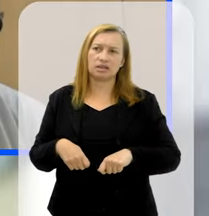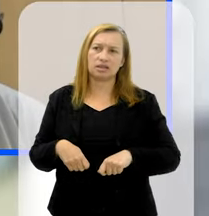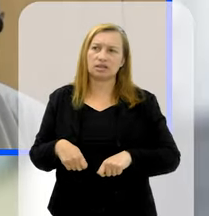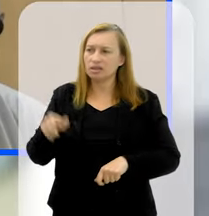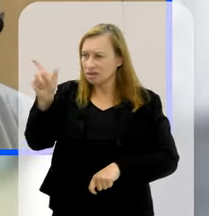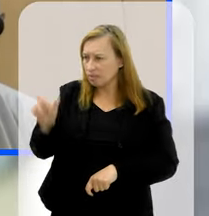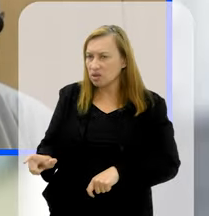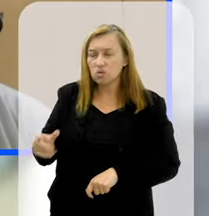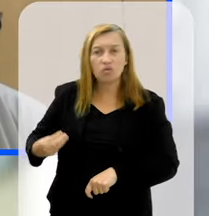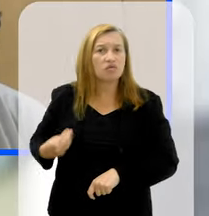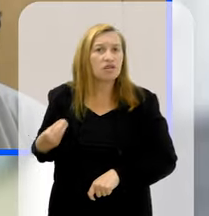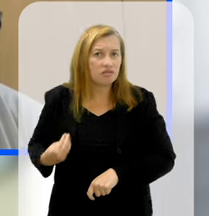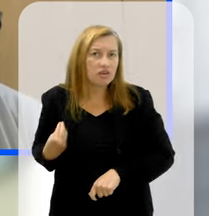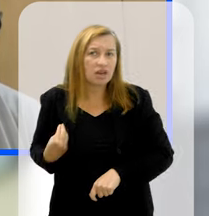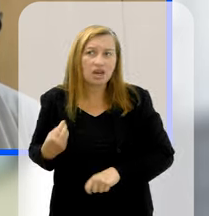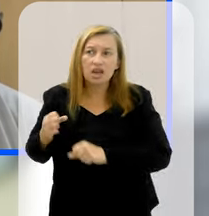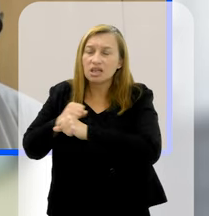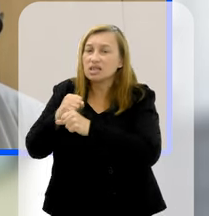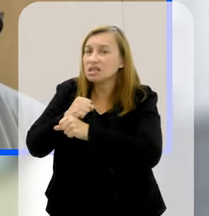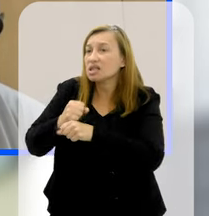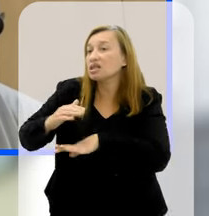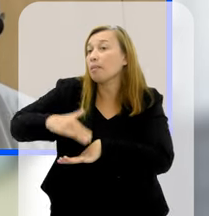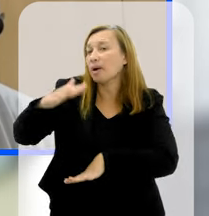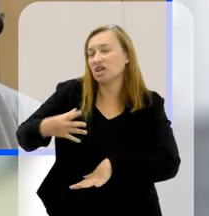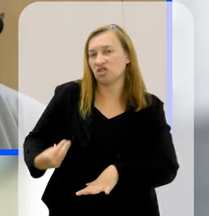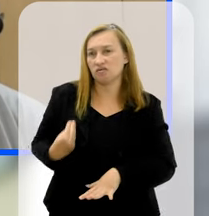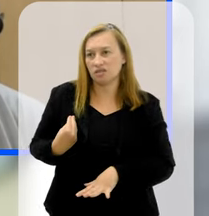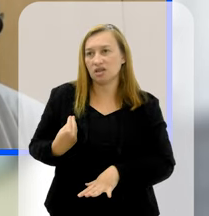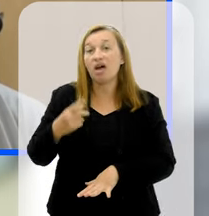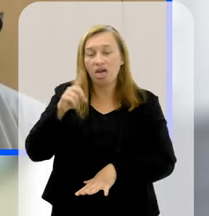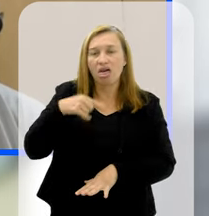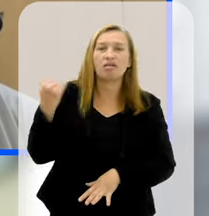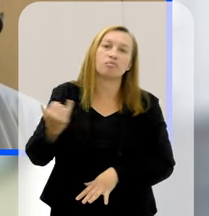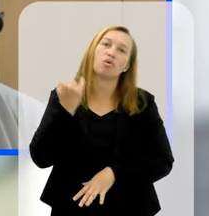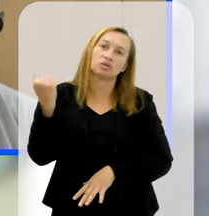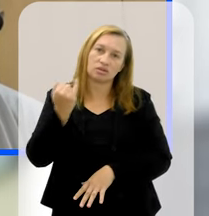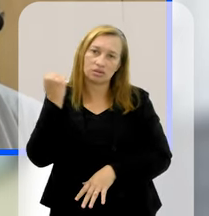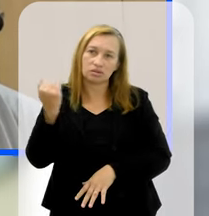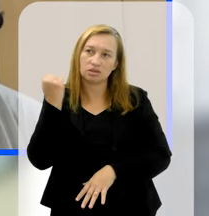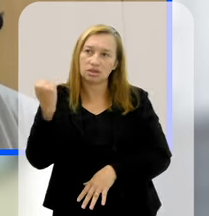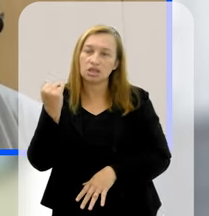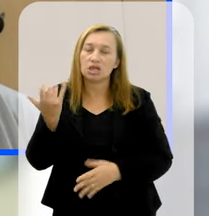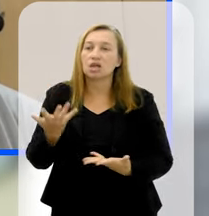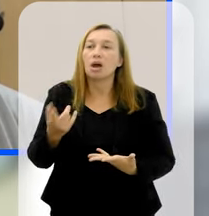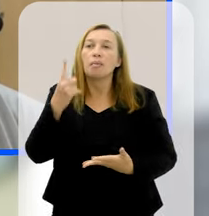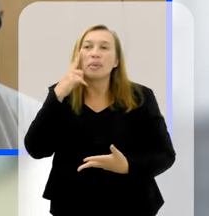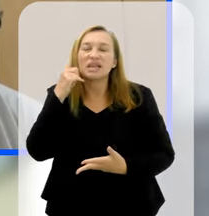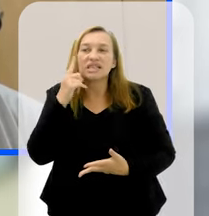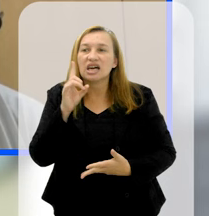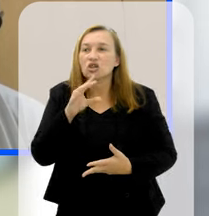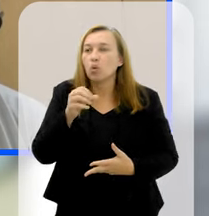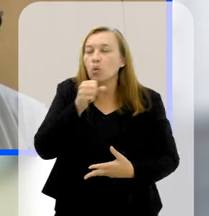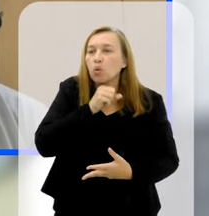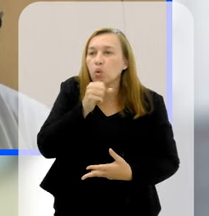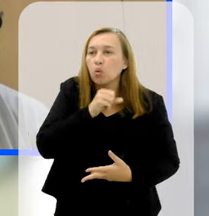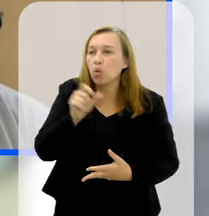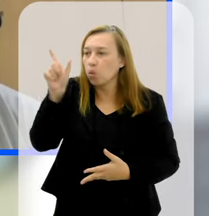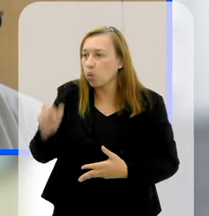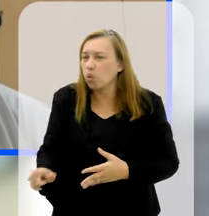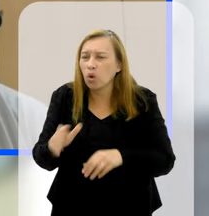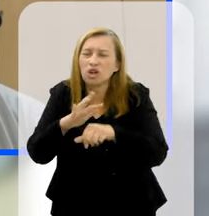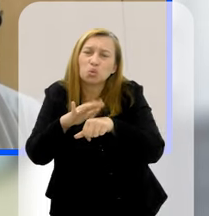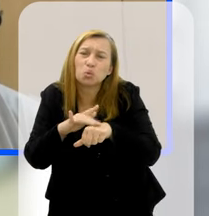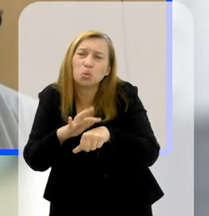possibilidade, né, dessa pessoa viver, né, esses anos a mais de vida. Isso é muito importante. E em vez de pensar no idoso, daquela